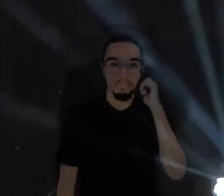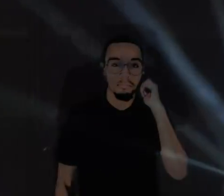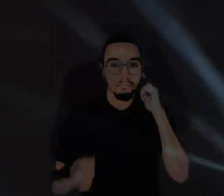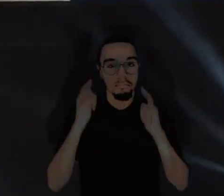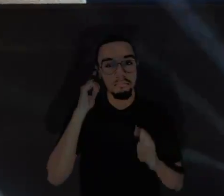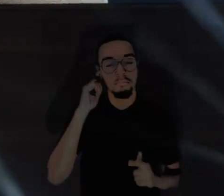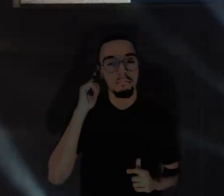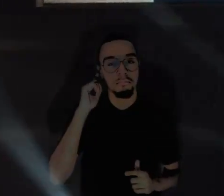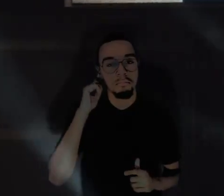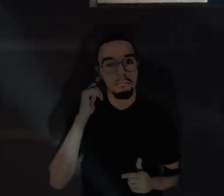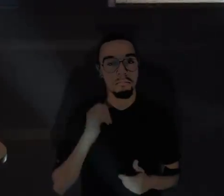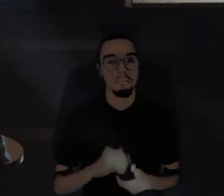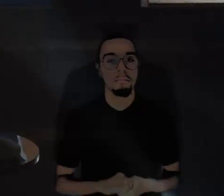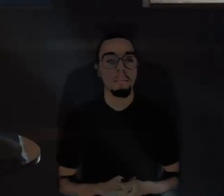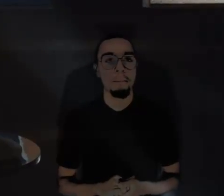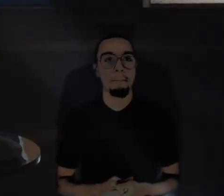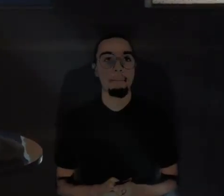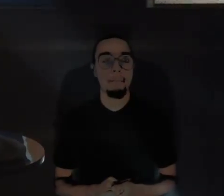olhos.